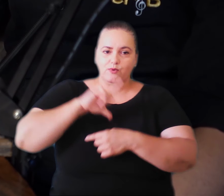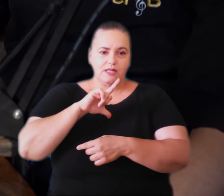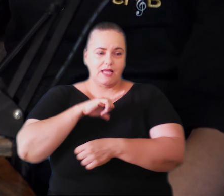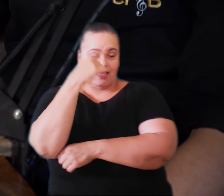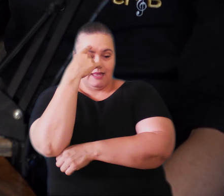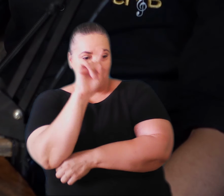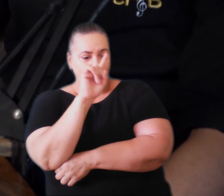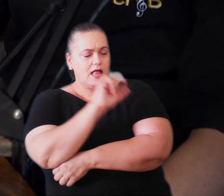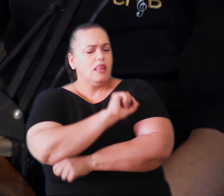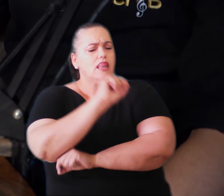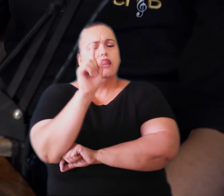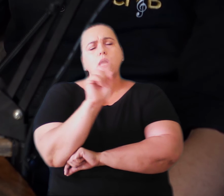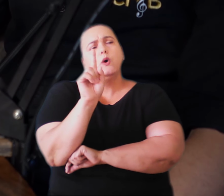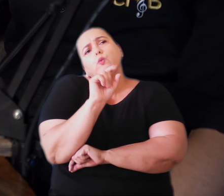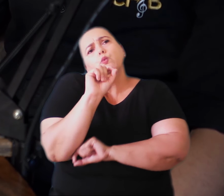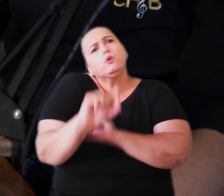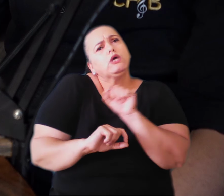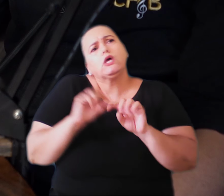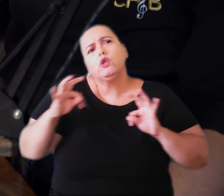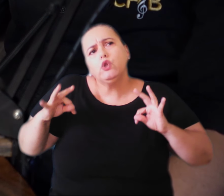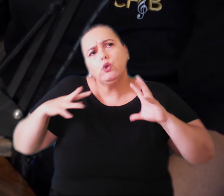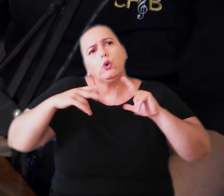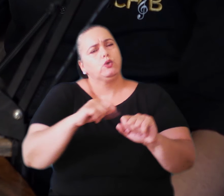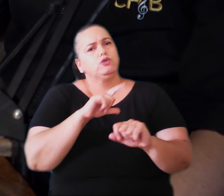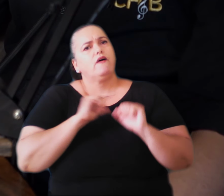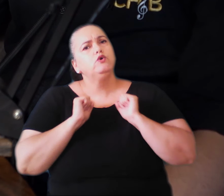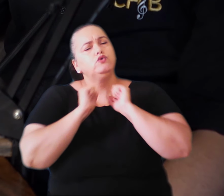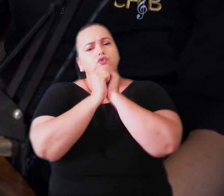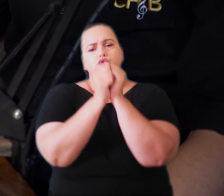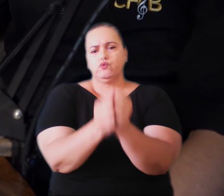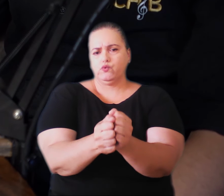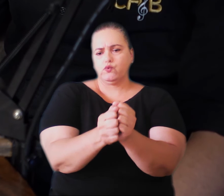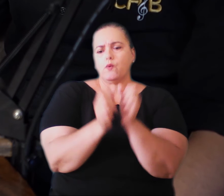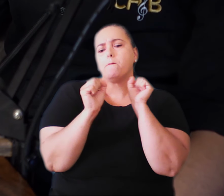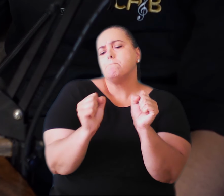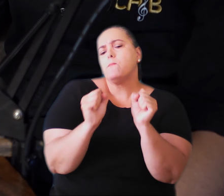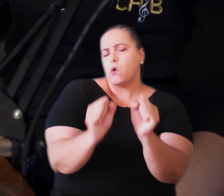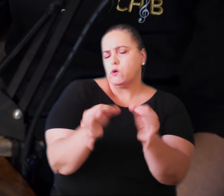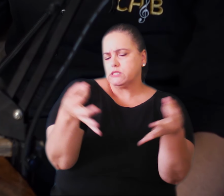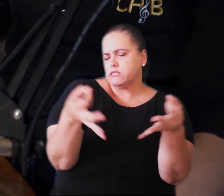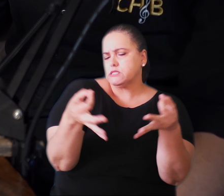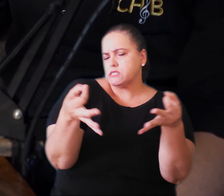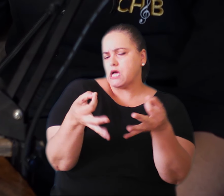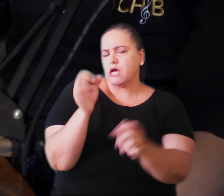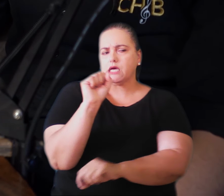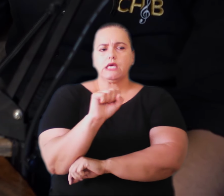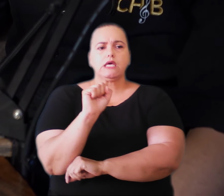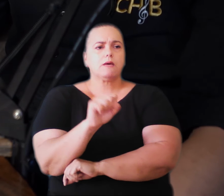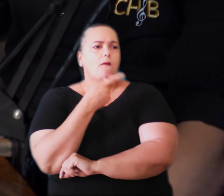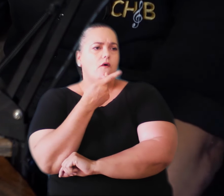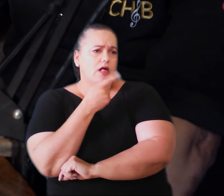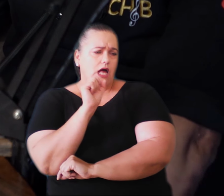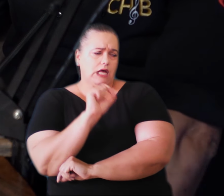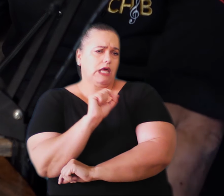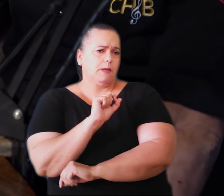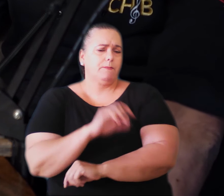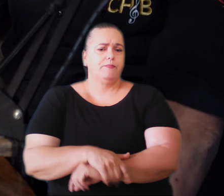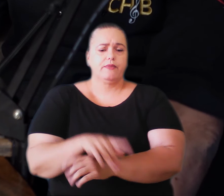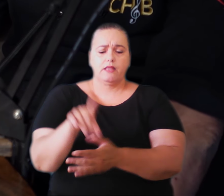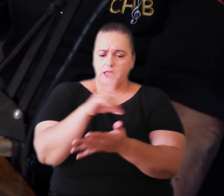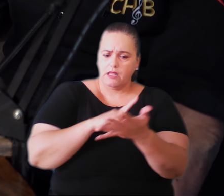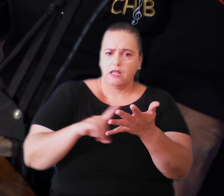mas não que todos os que tiveram conosco podem ter certeza que dá para se dizer que o DVD